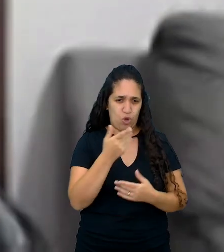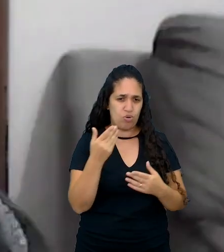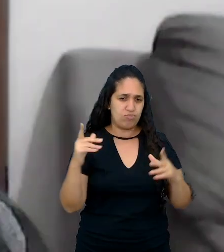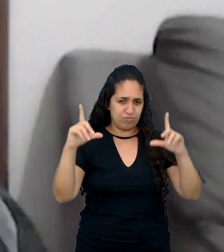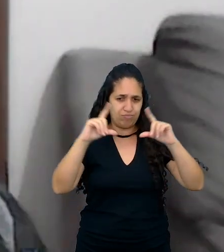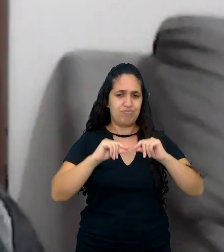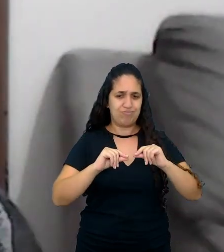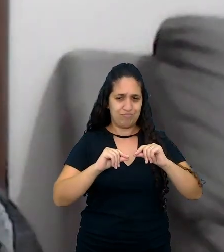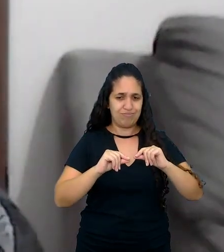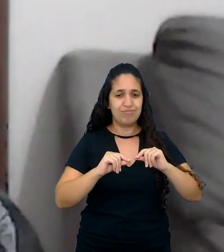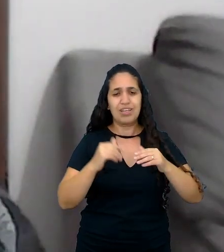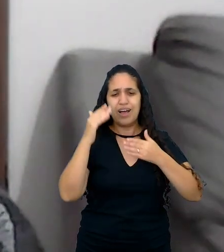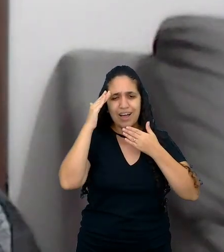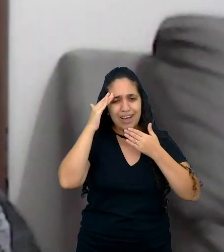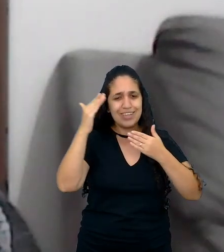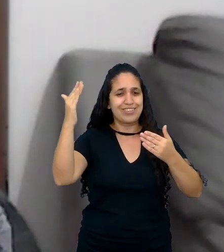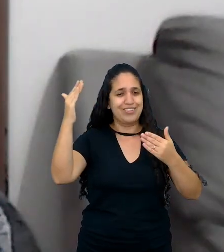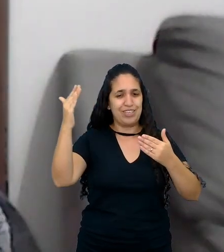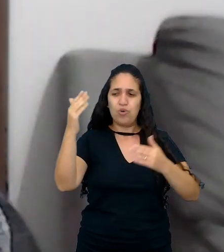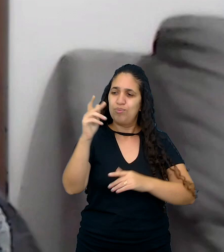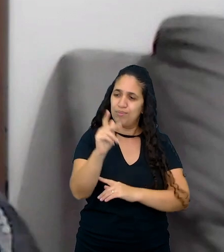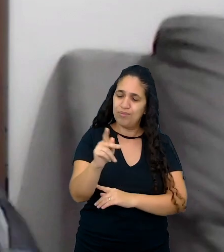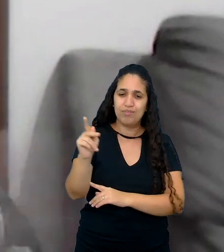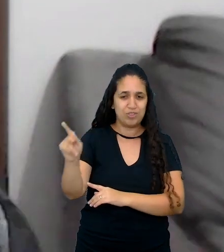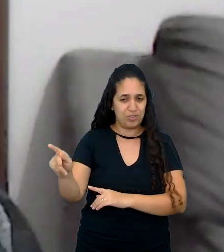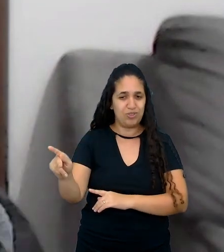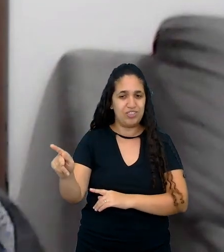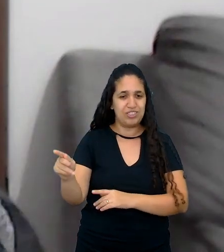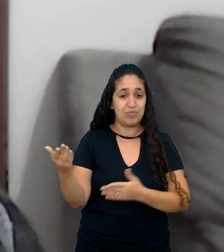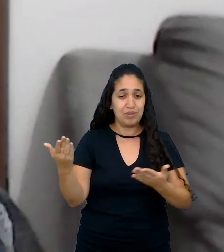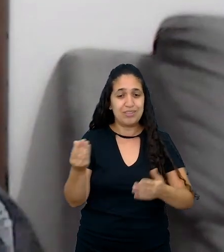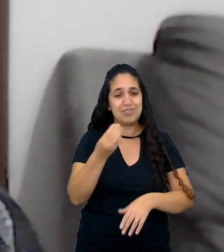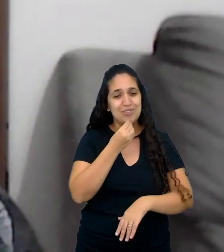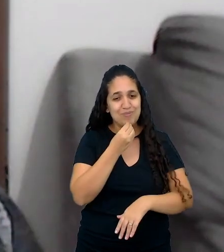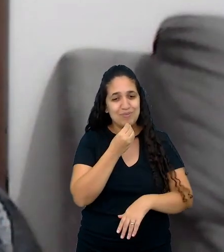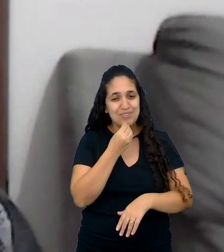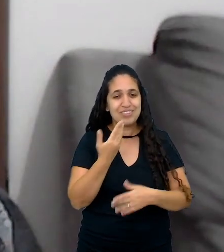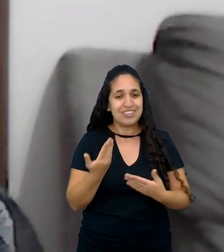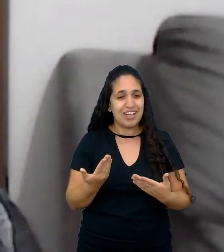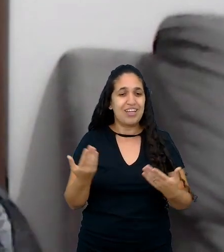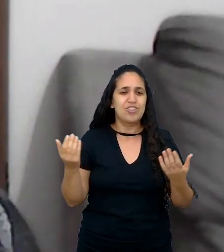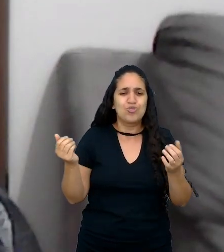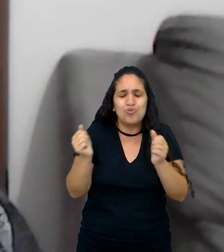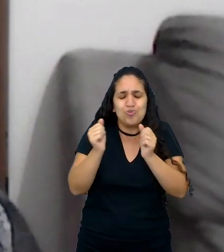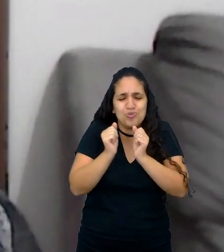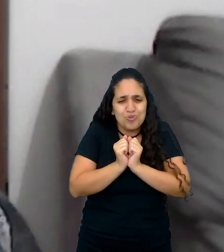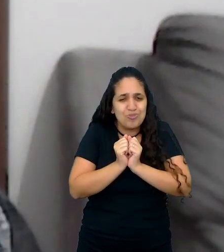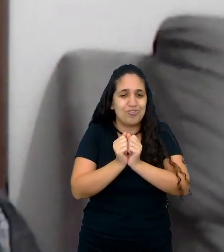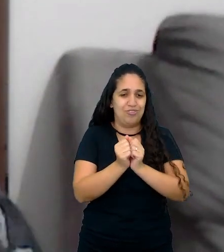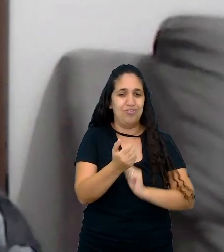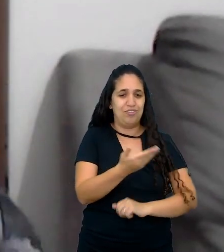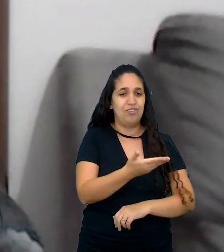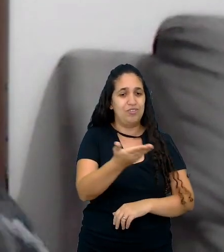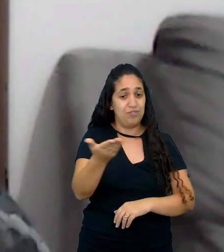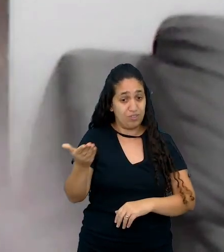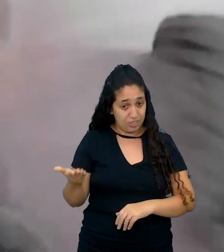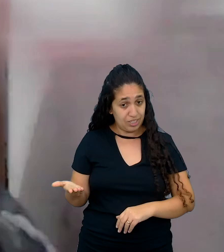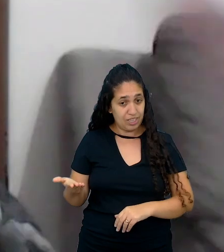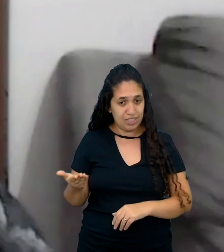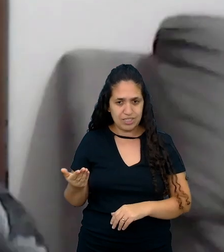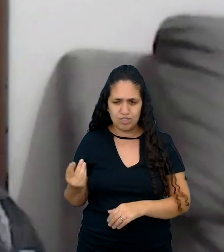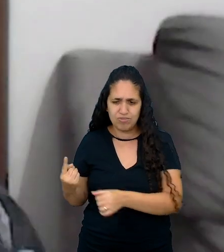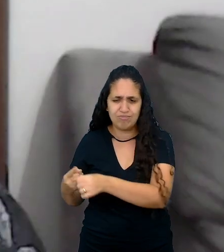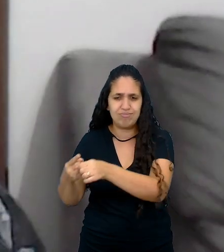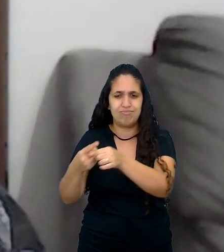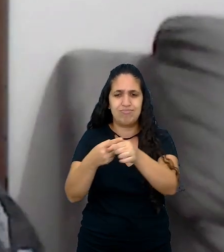PowerPoint. Gratidão, professores, por mais essa oportunidade de estar aqui com todos vocês, de todas as